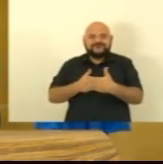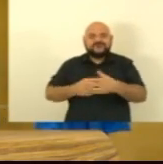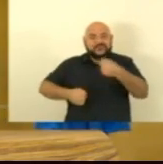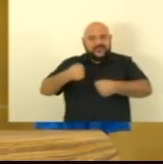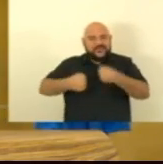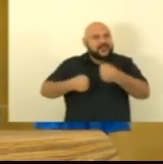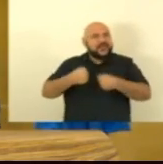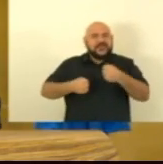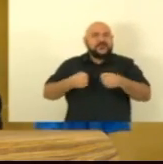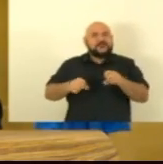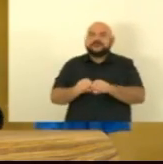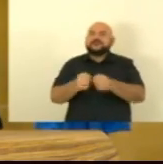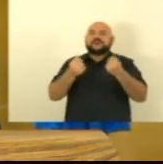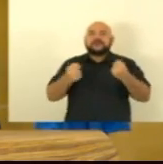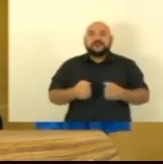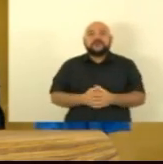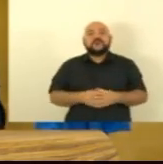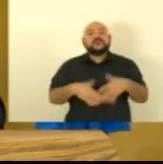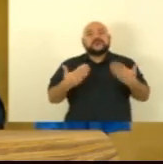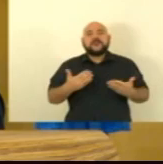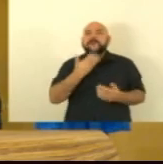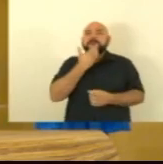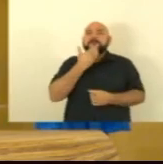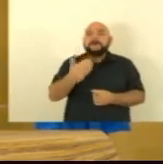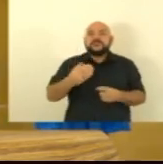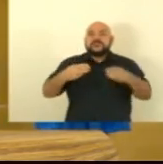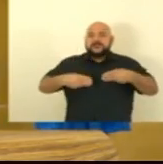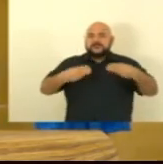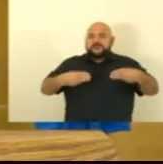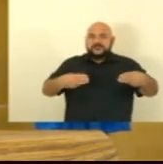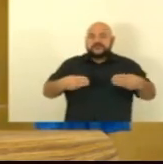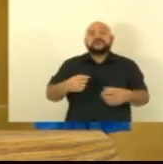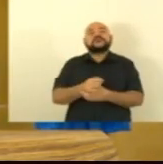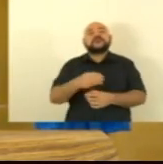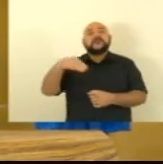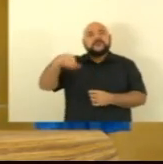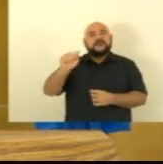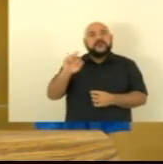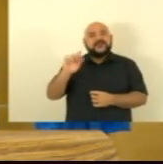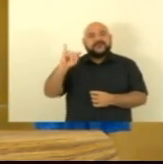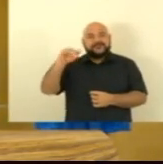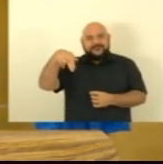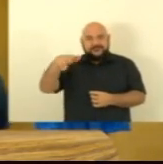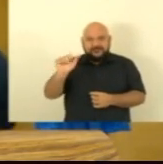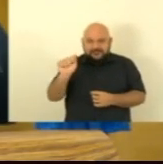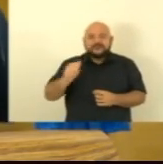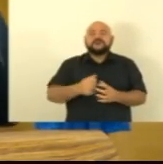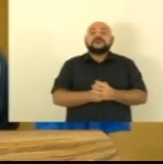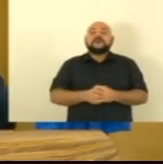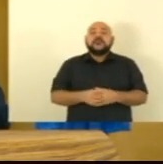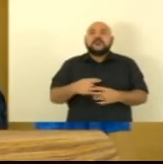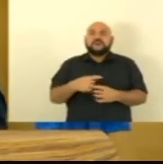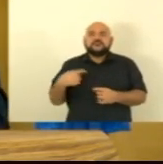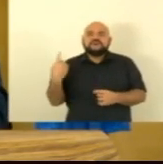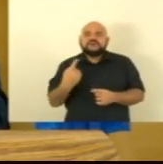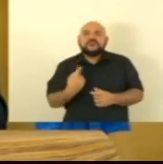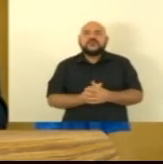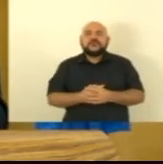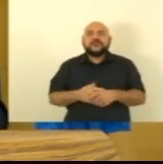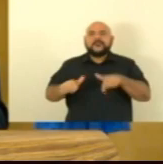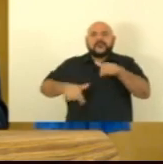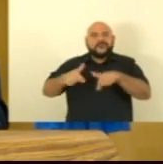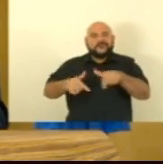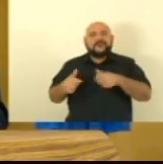fica o registro aqui, o nosso pedido à ministra de Meio Ambiente, Marina Silva, para que nós possamos olhar